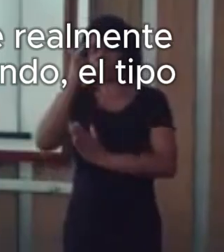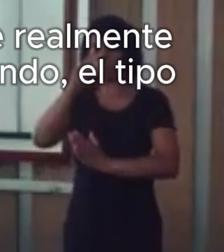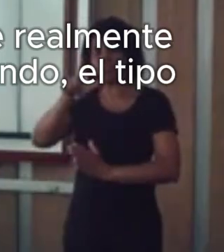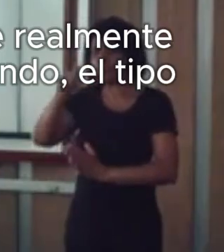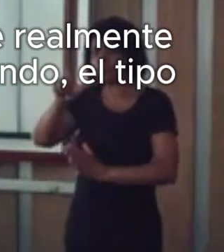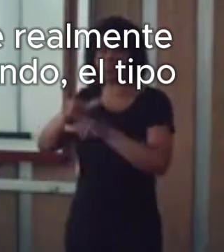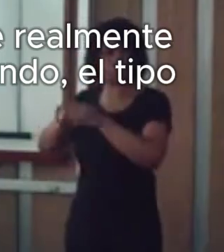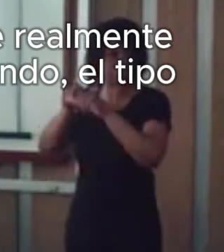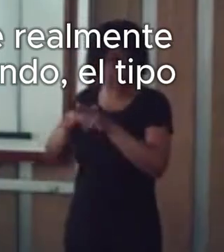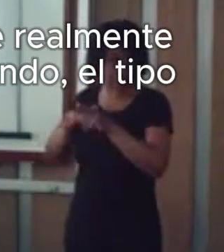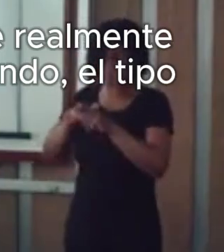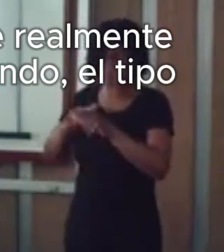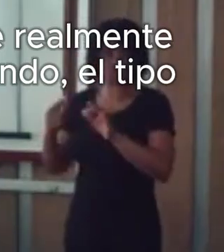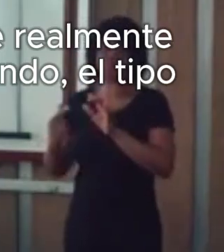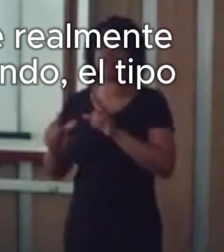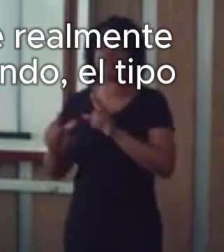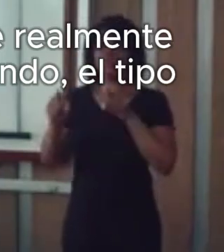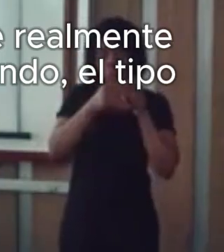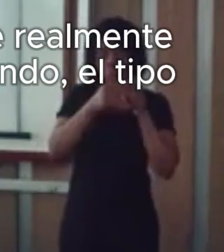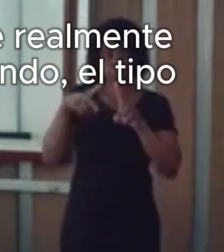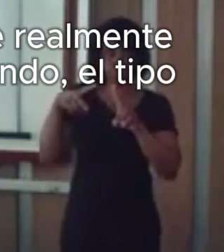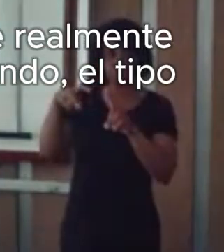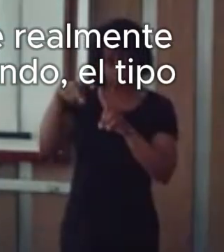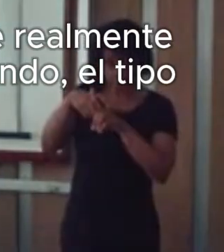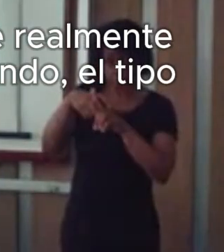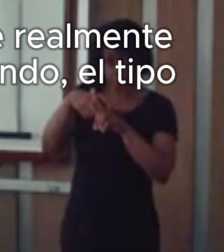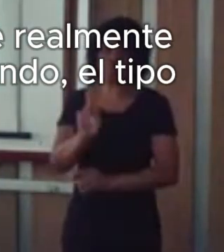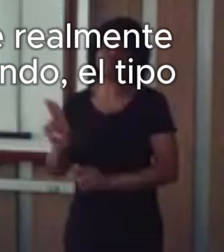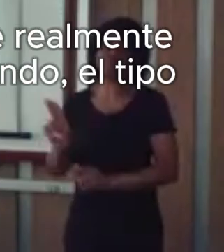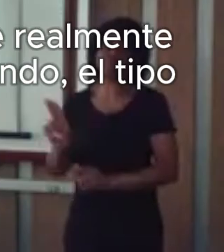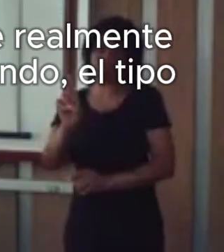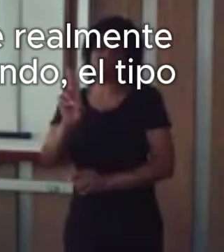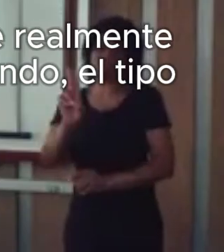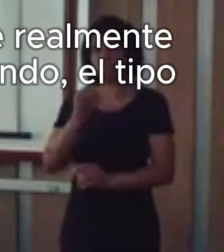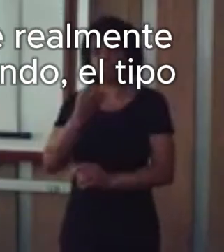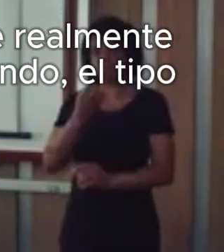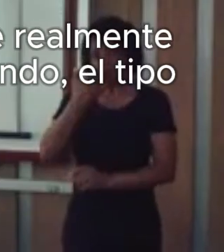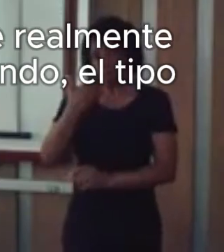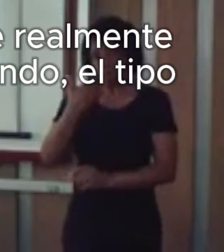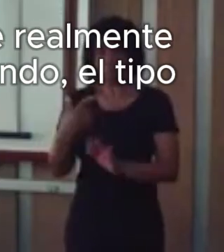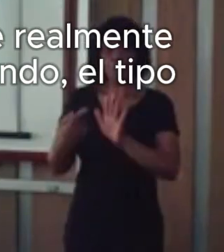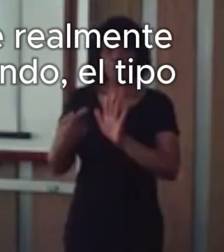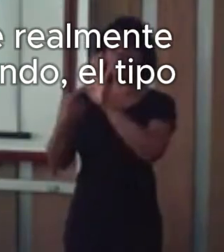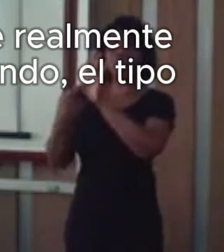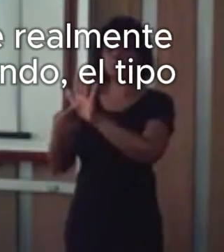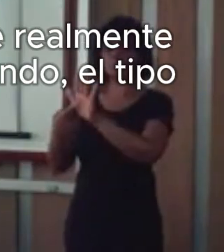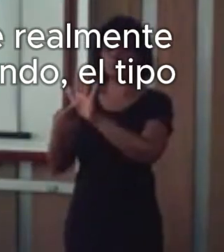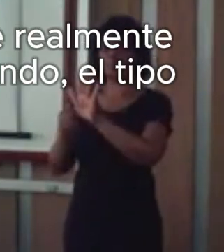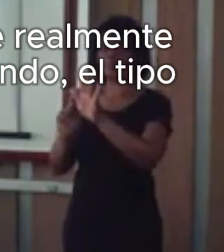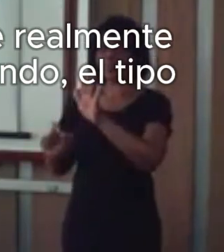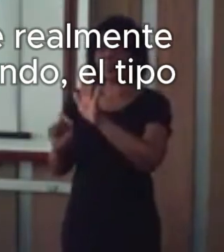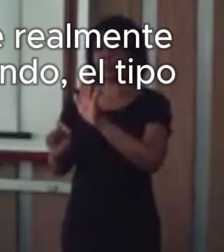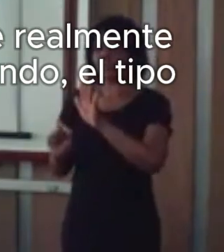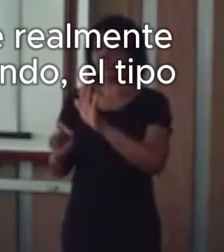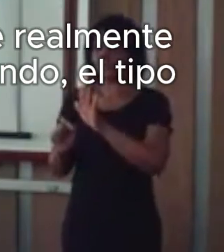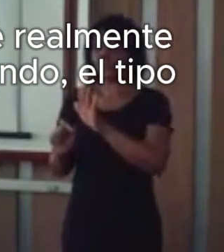independente do modelo que do tipo de lesão que a gente usasse, funcionava. Isso aqui é só mostrar.